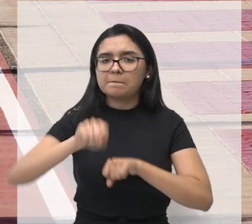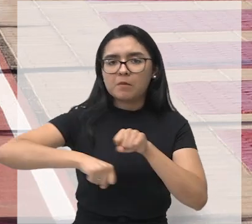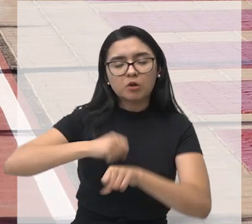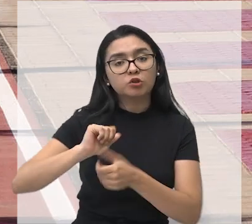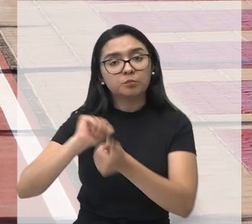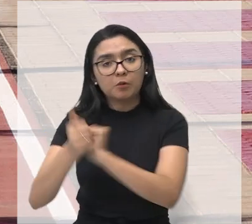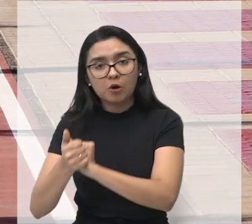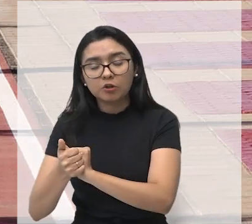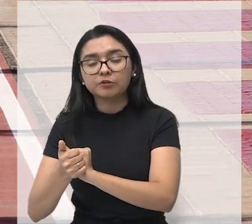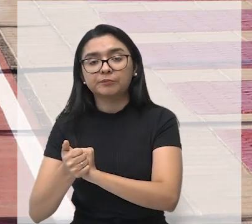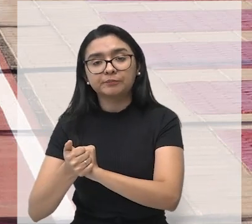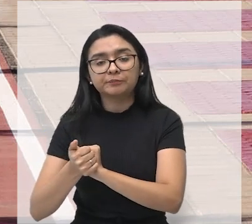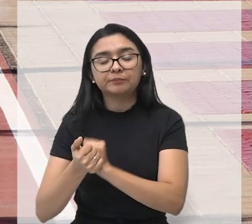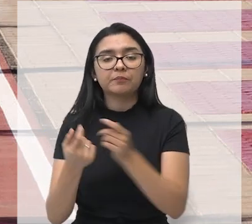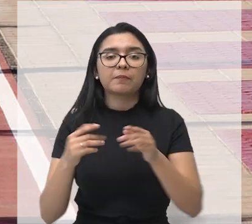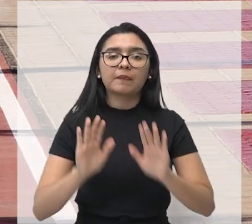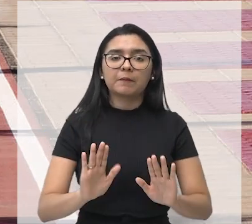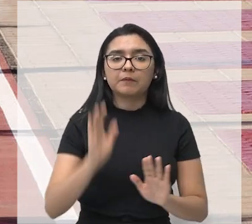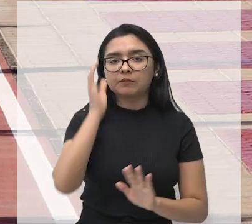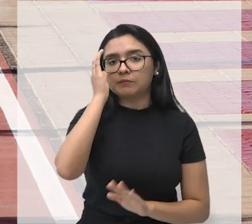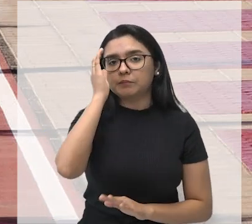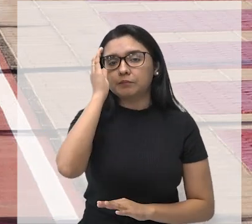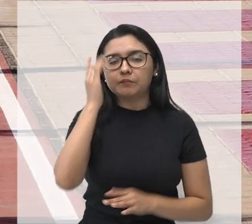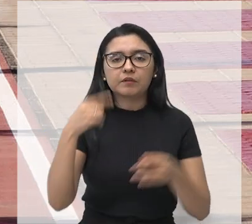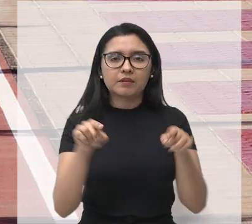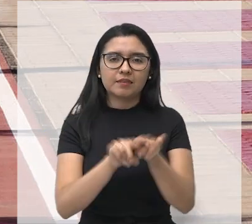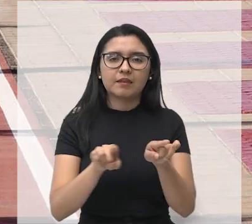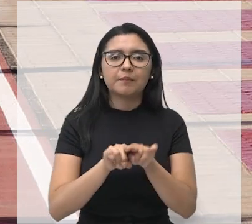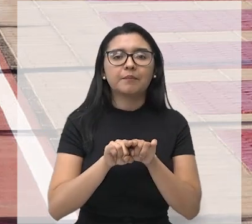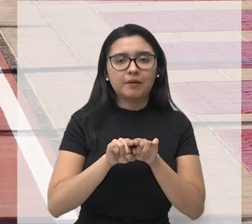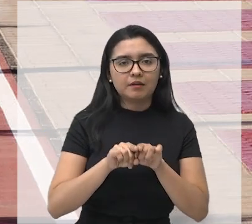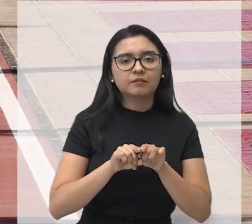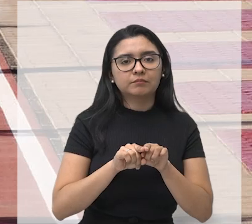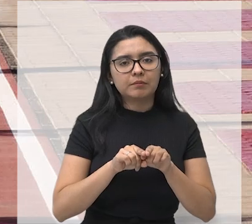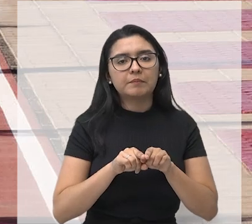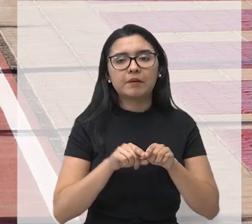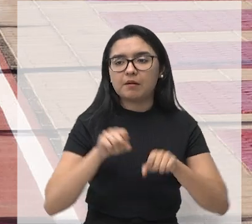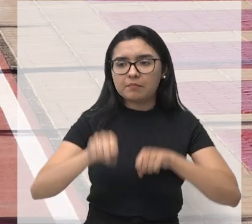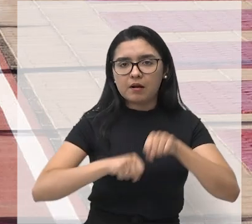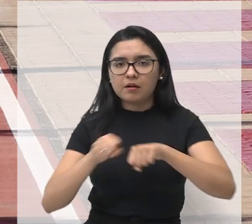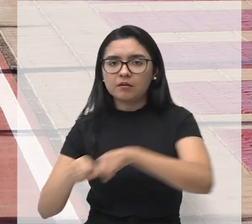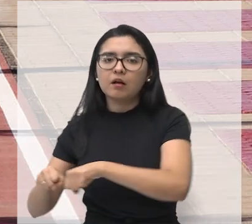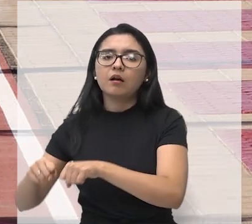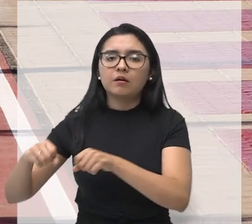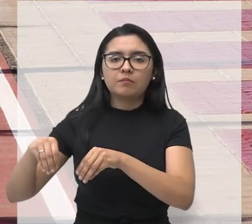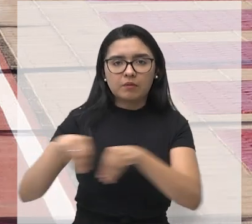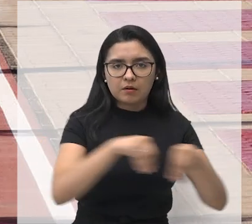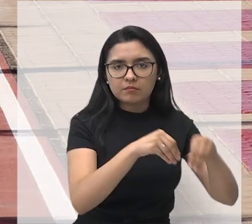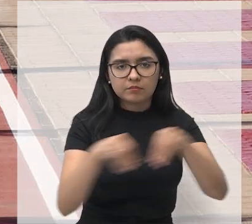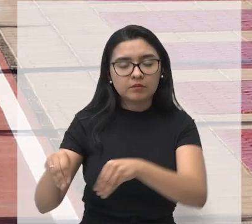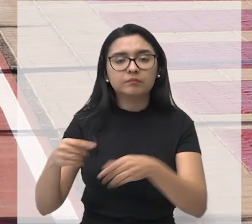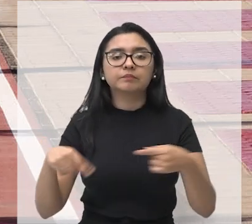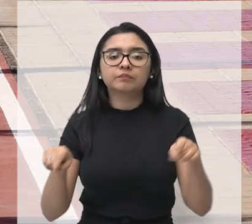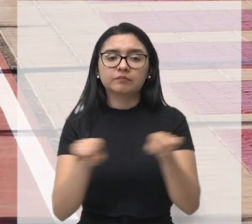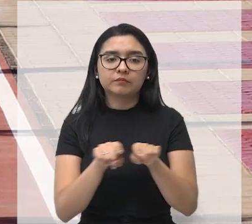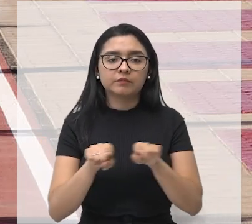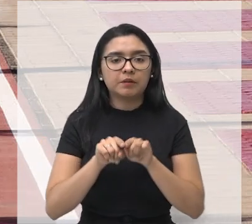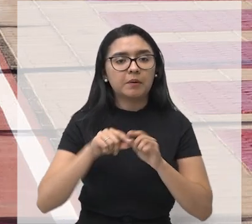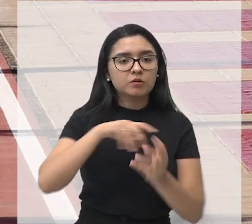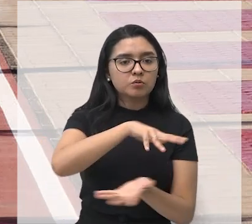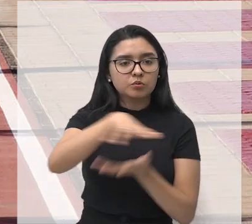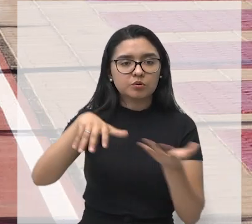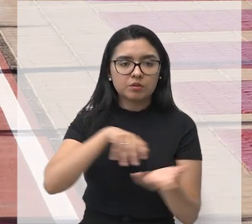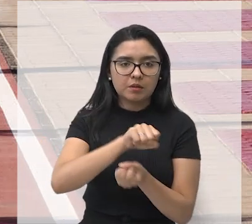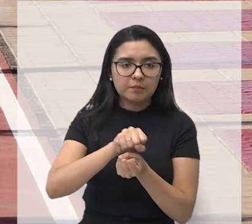um esporte, mais uma vez na questão da mobilidade, lá na pontinha